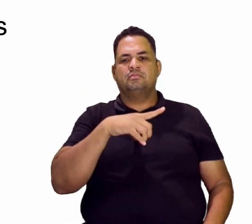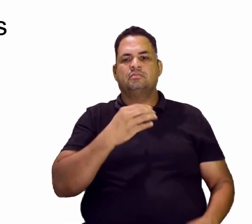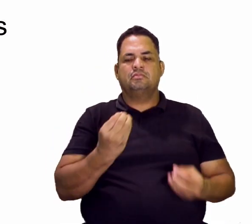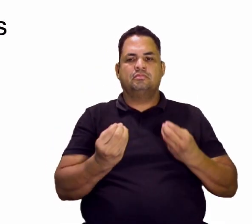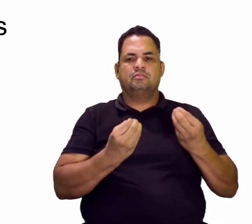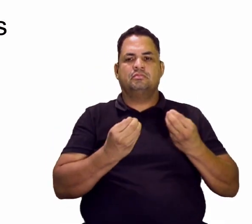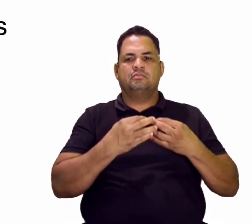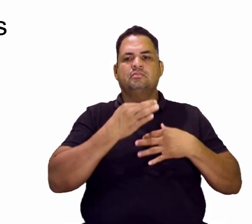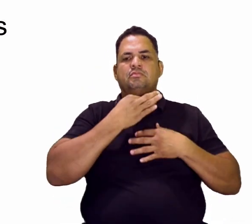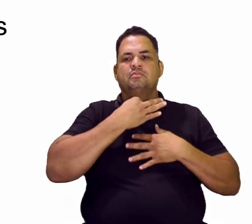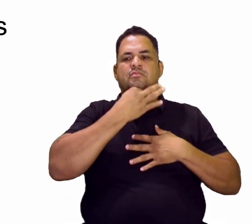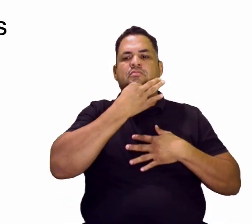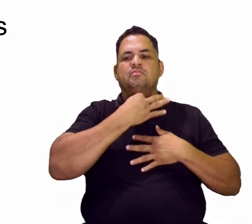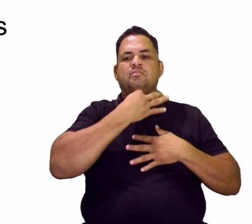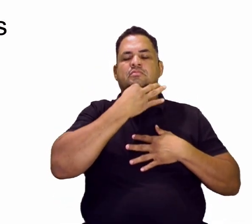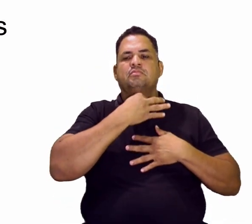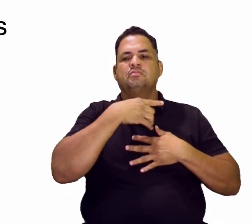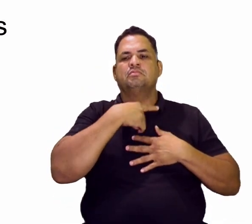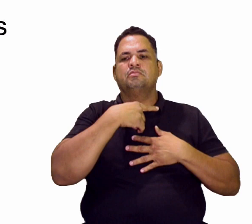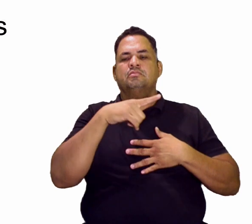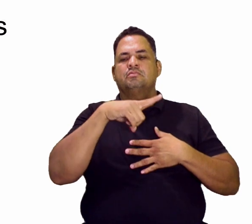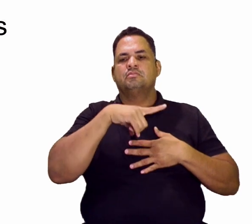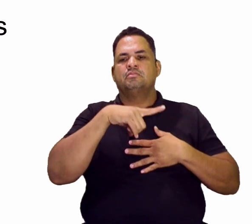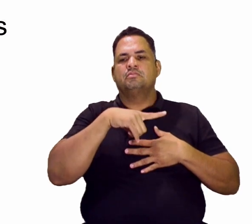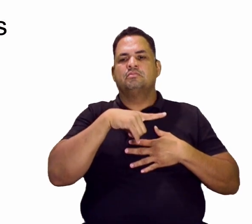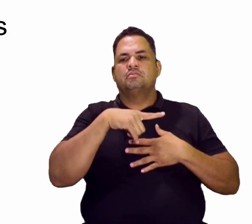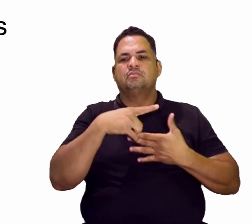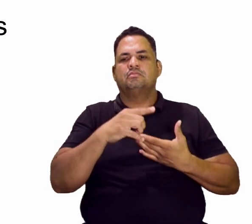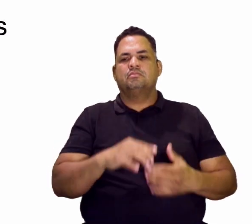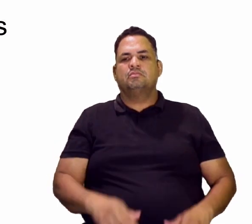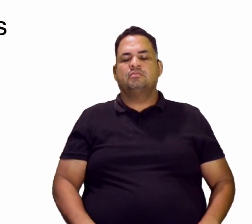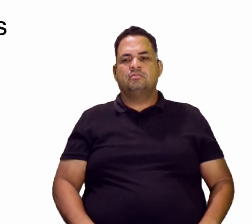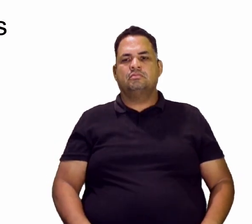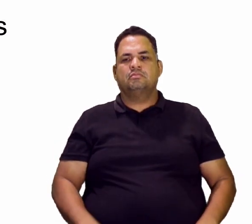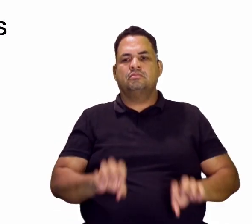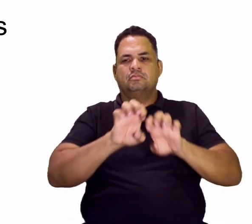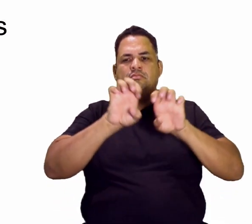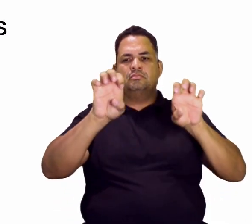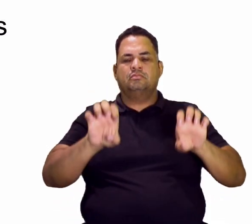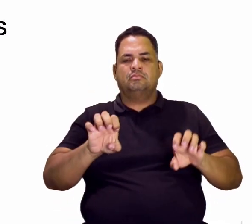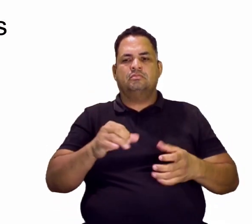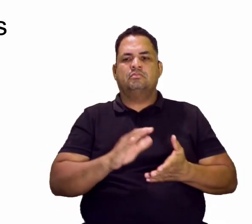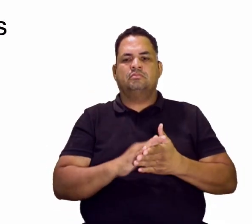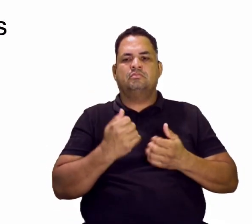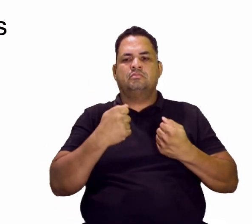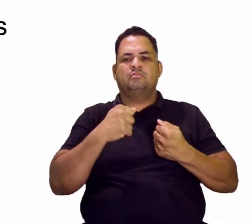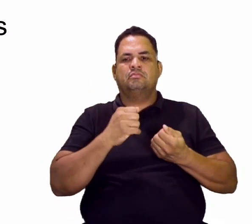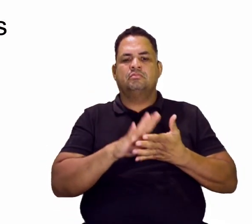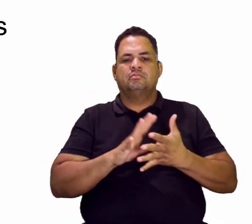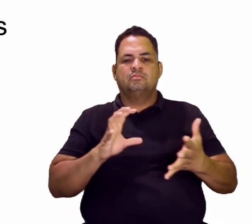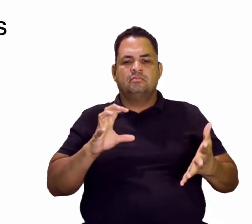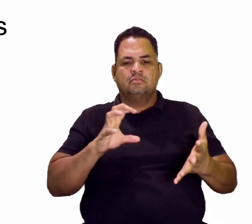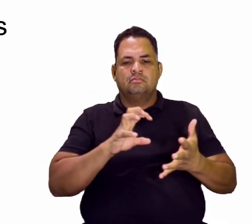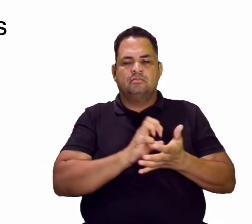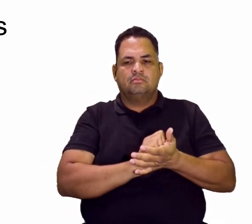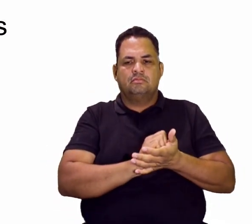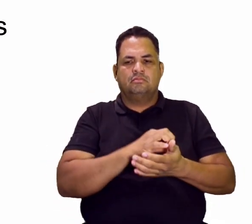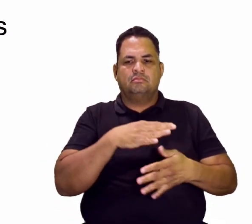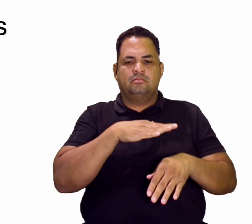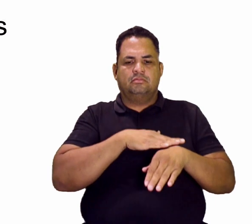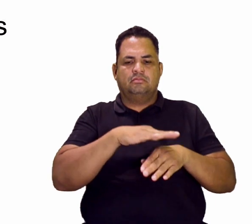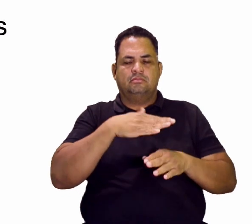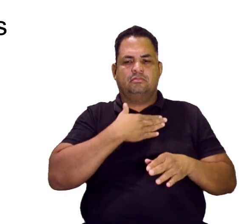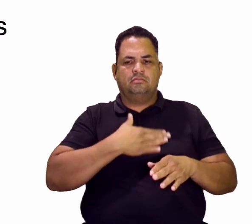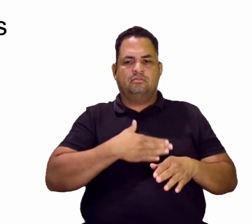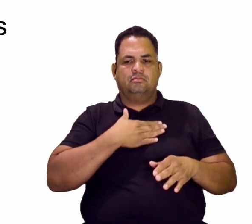né, ele tem como se fosse um pescocinho, e aí ele tem as suas estruturas, né, para poder se acoplar na